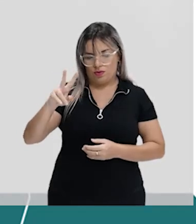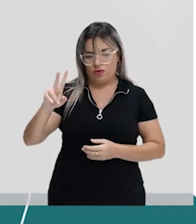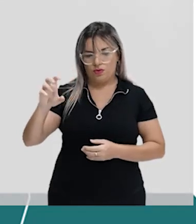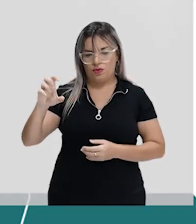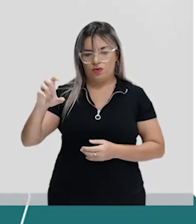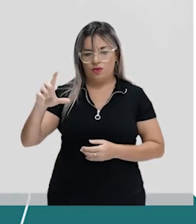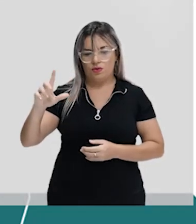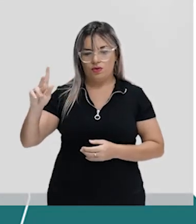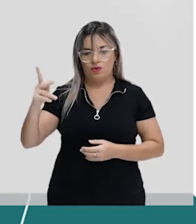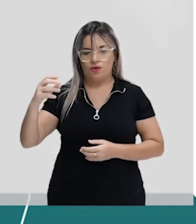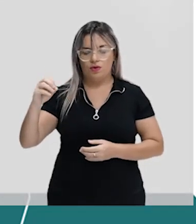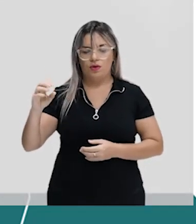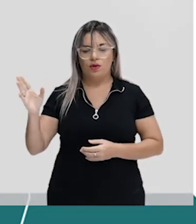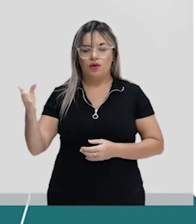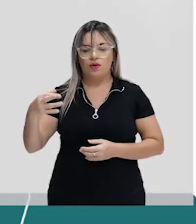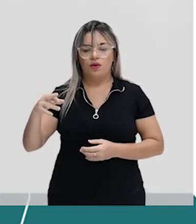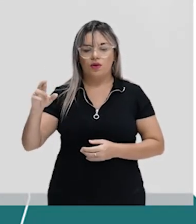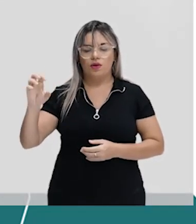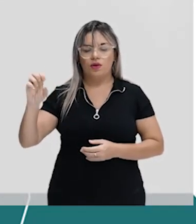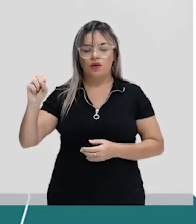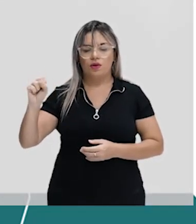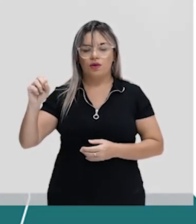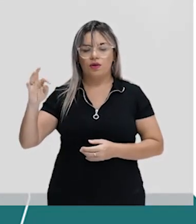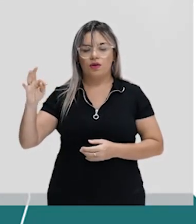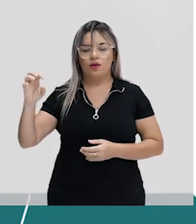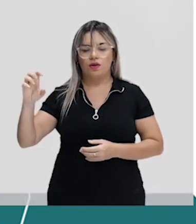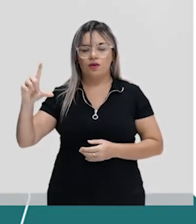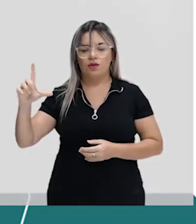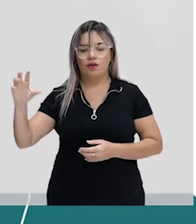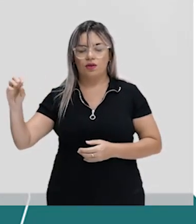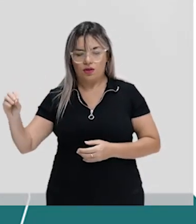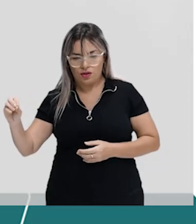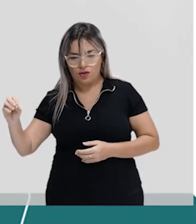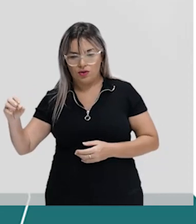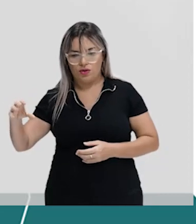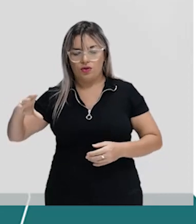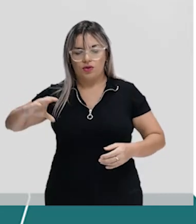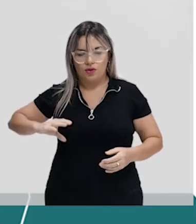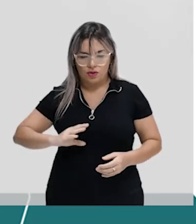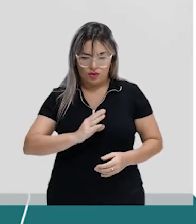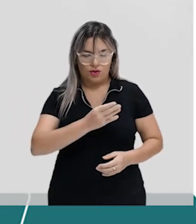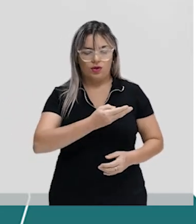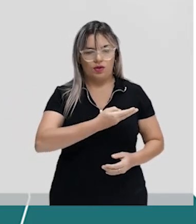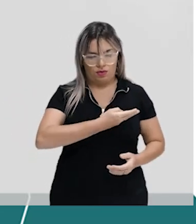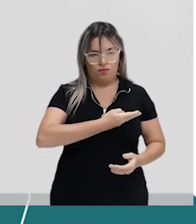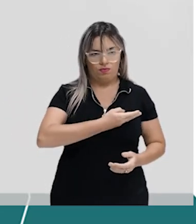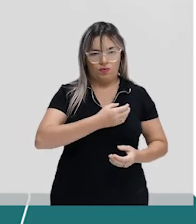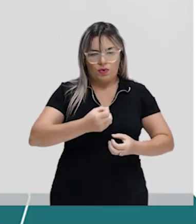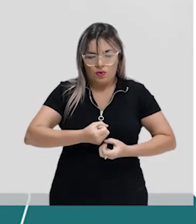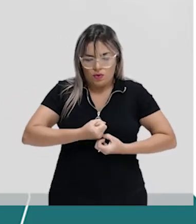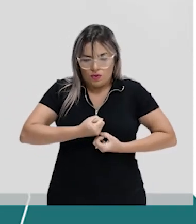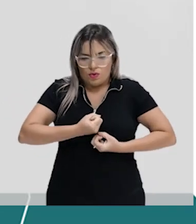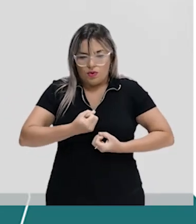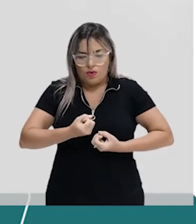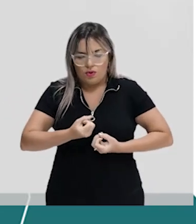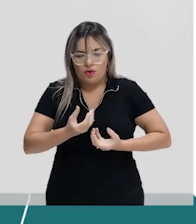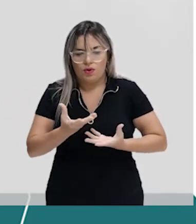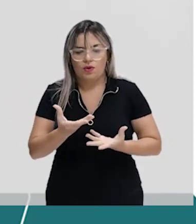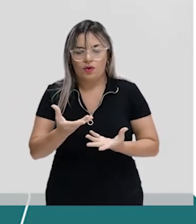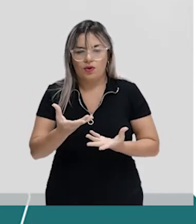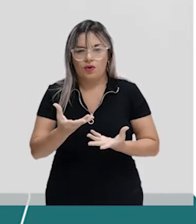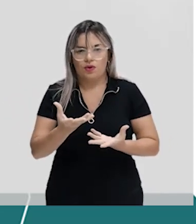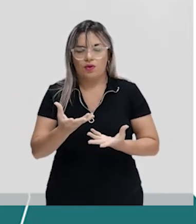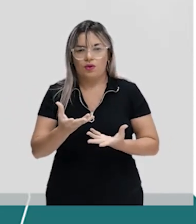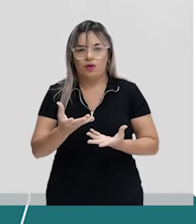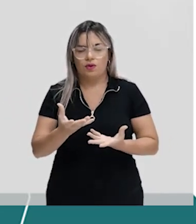acabei de falar, de Luís de Camões. Esse Os Lusíadas é um poema. É um poema